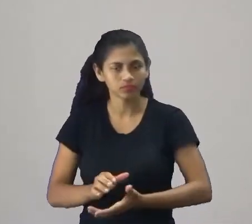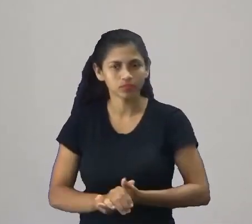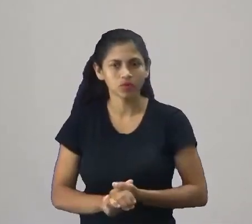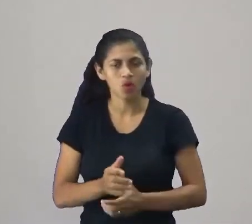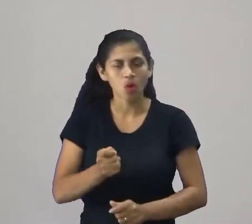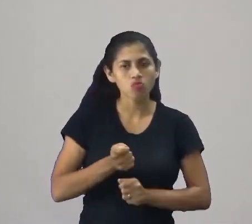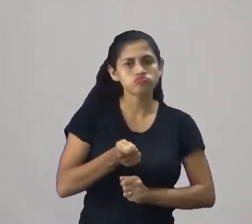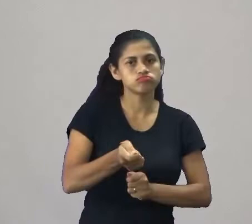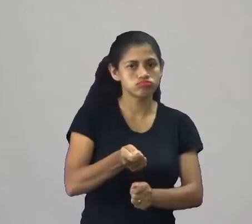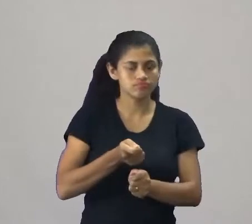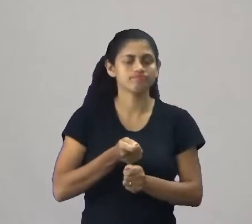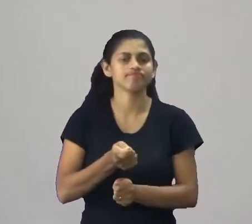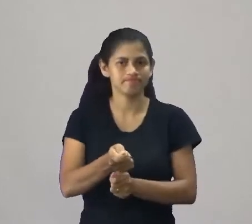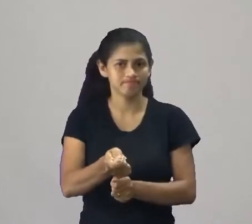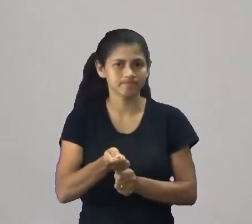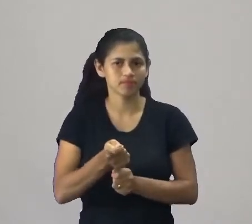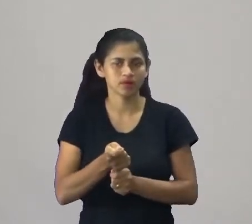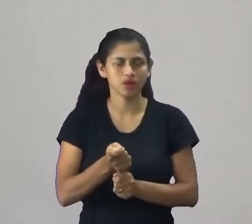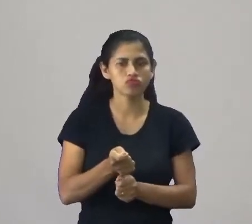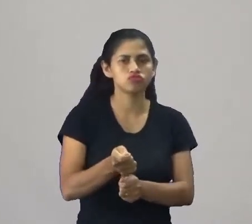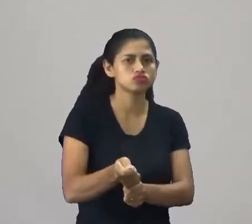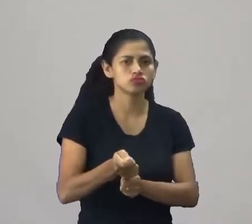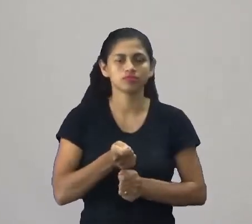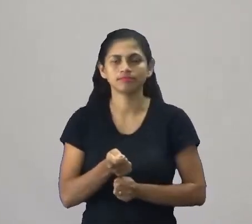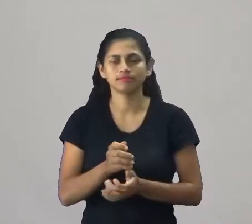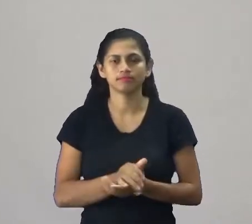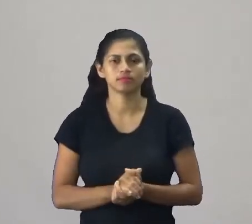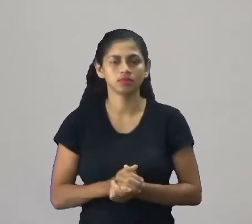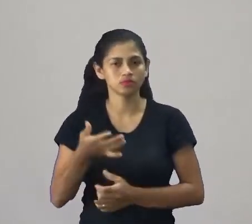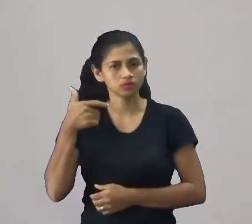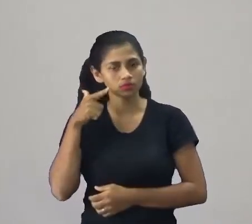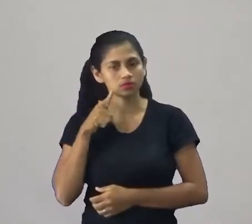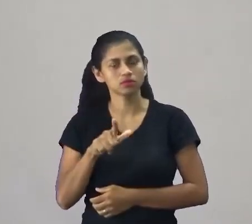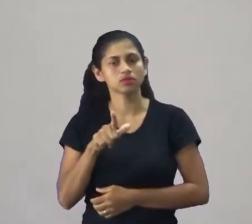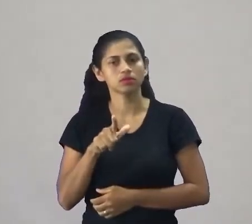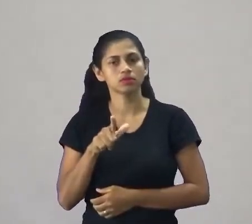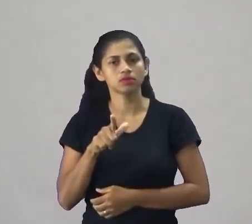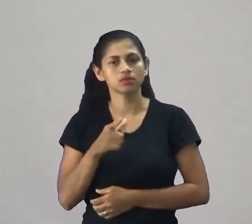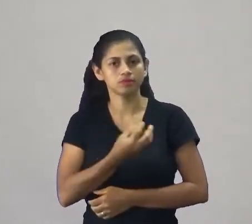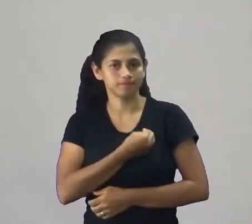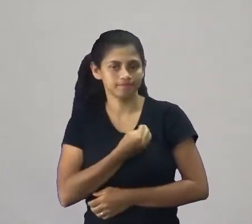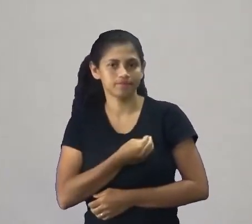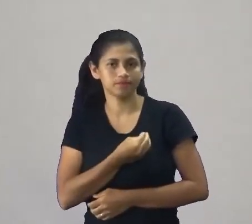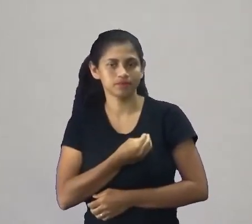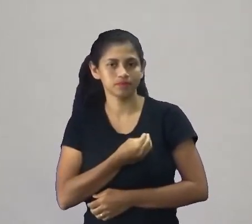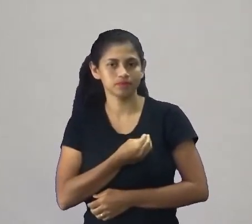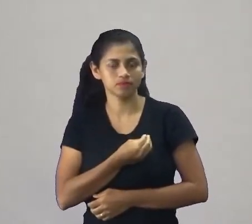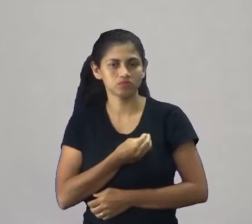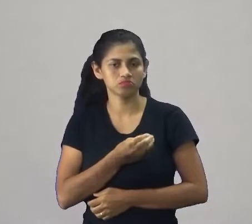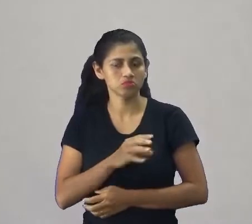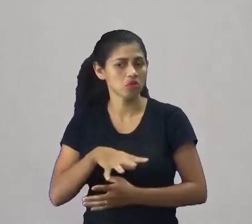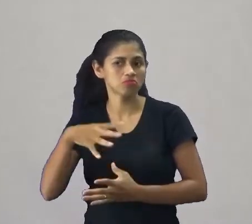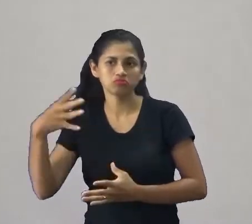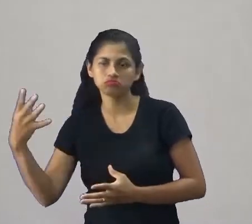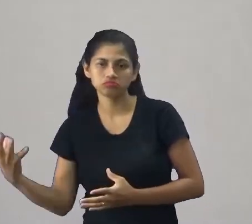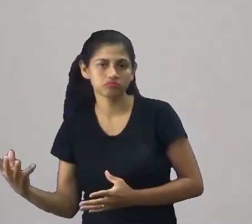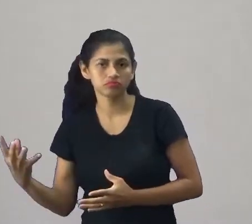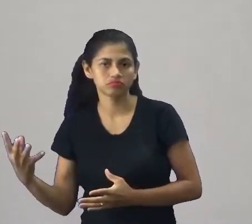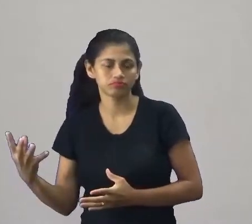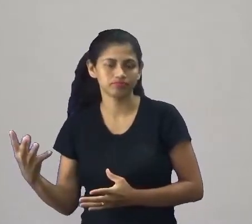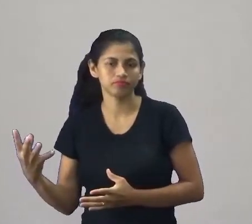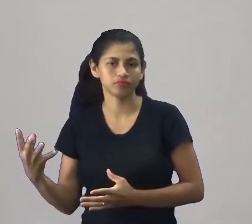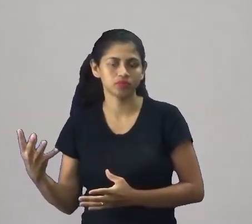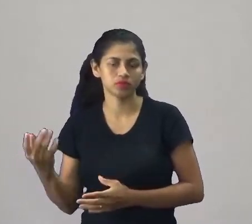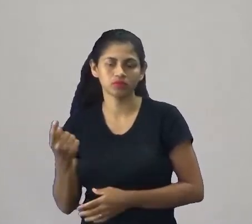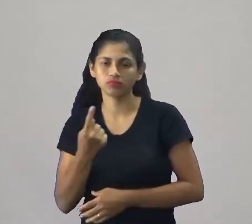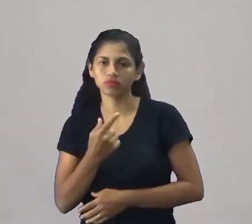de guerra, por ter esse lance de disputa e tudo mais, a gente consegue vivenciar em um ambiente que não é aquele